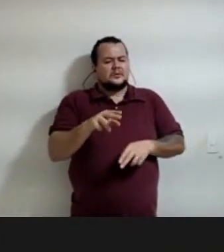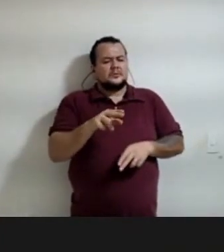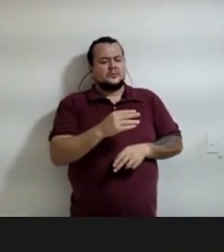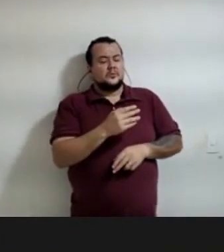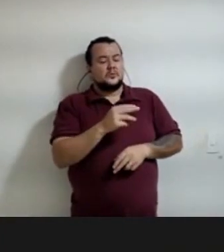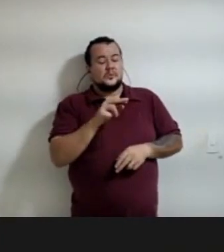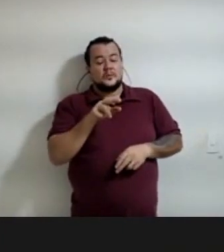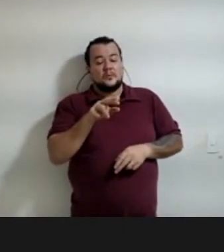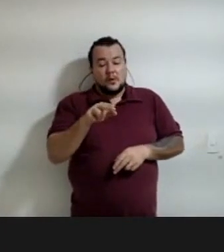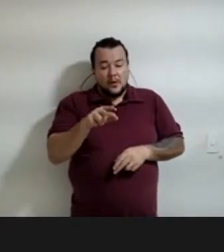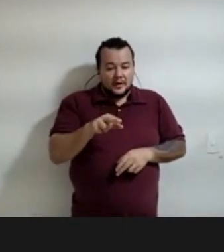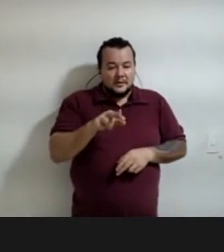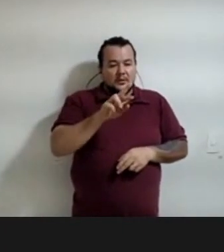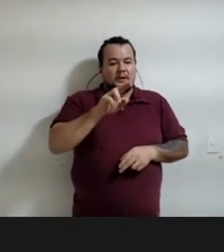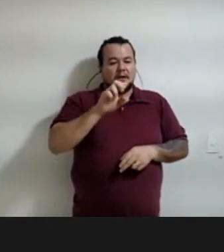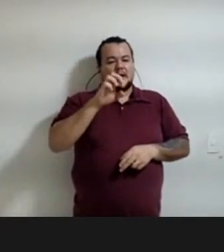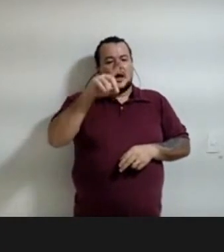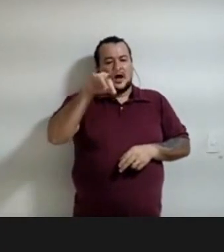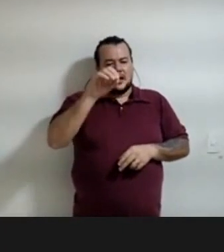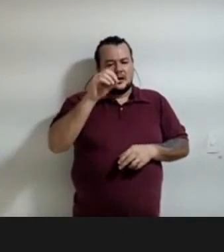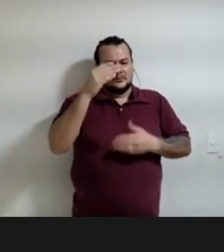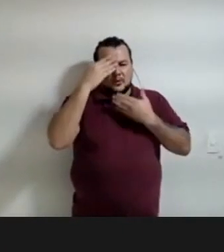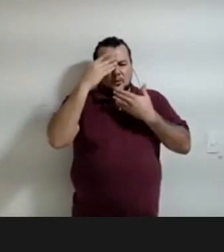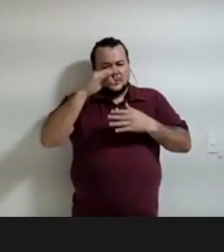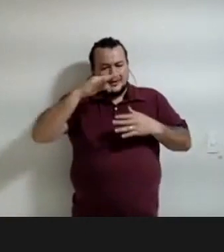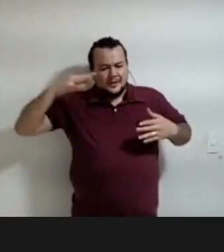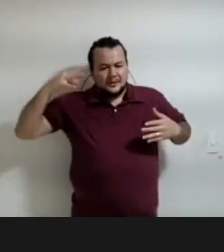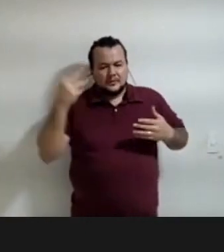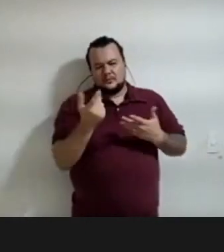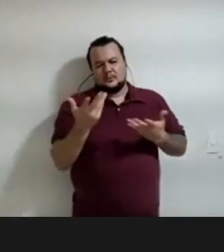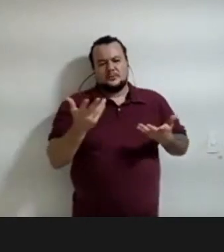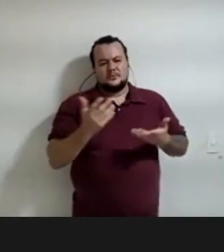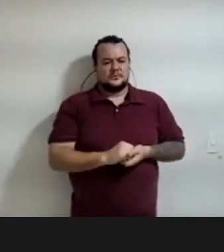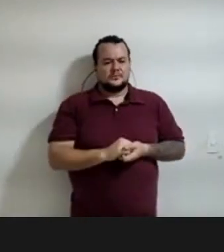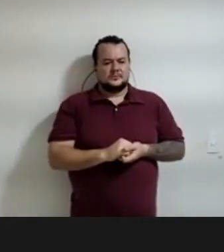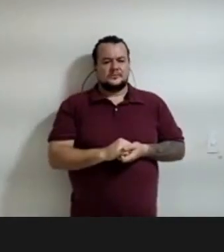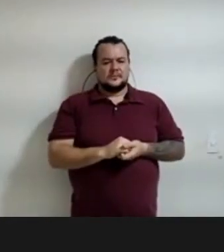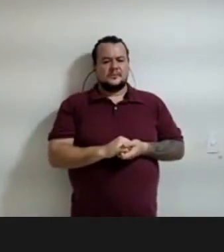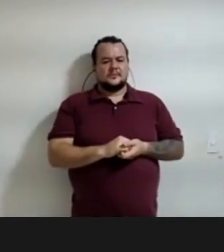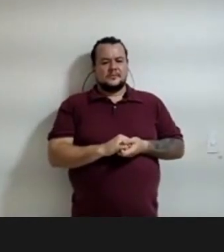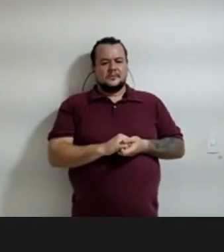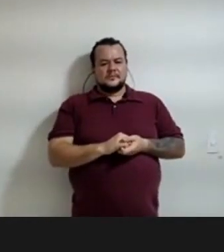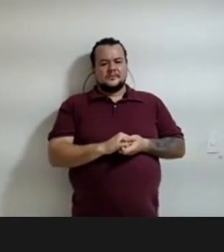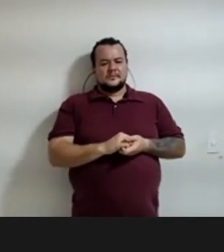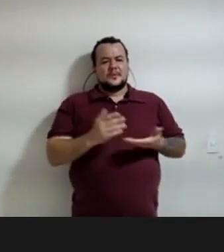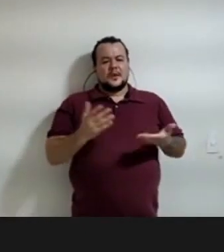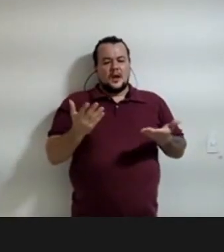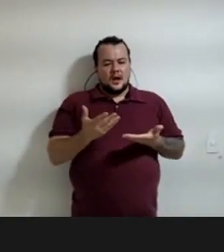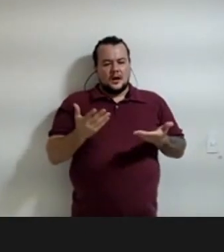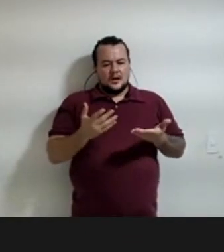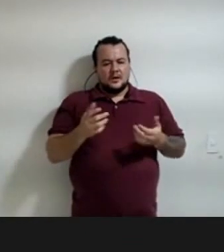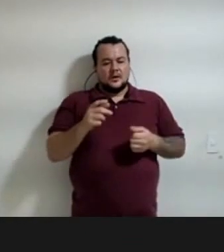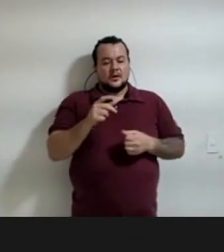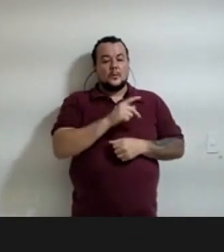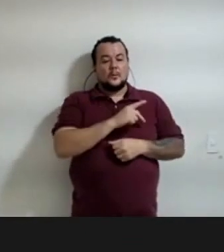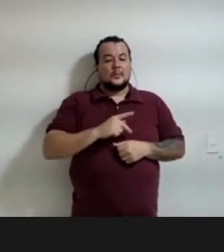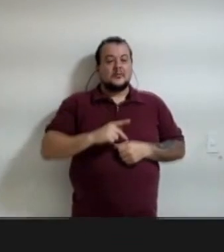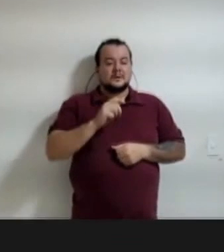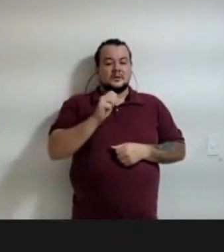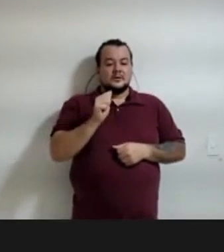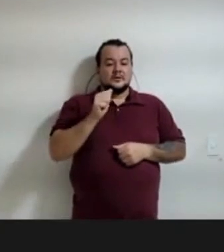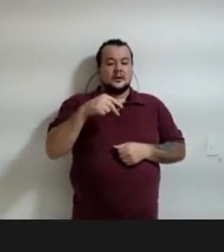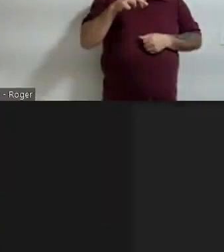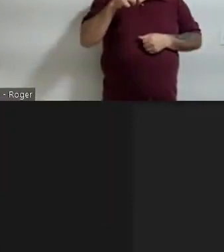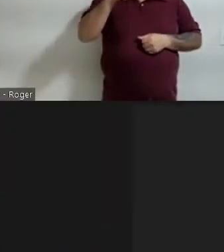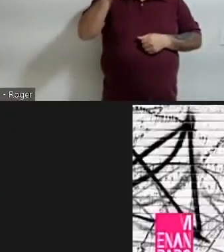Trevisan. Obrigada a todas e todos. E agora eu passo a palavra para o presidente da ANPARC, Ricardo